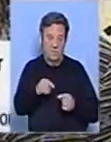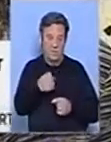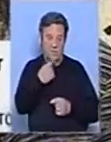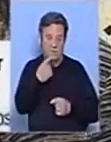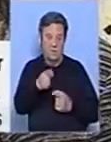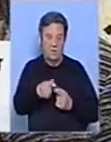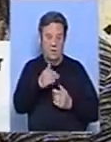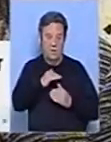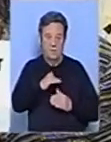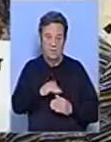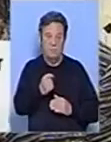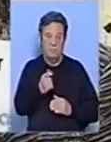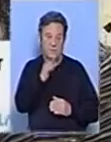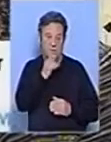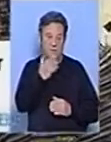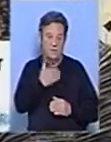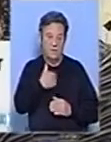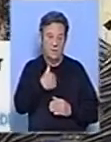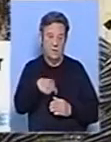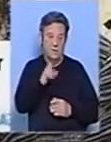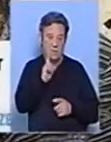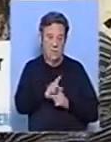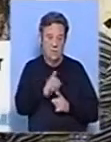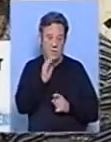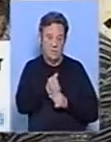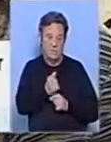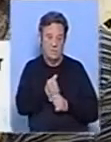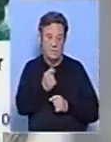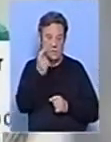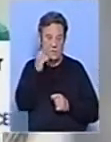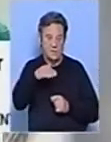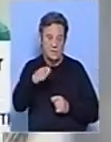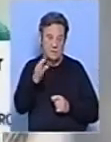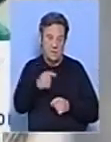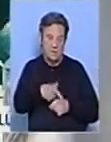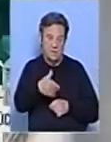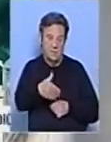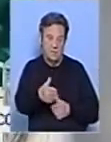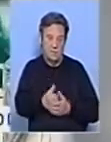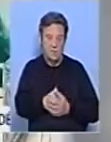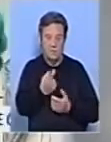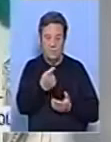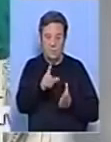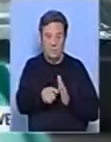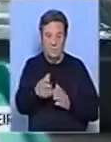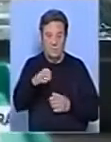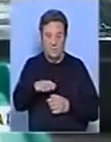um alívio porque permite-nos continuar a tentar fazer boa ciência por mais algum tempo. Cada projeto vai